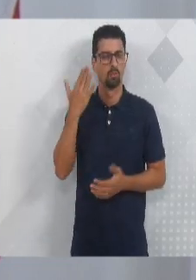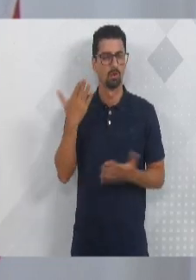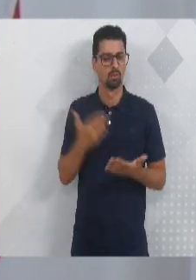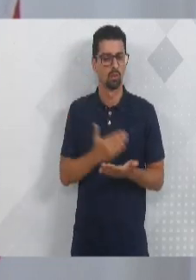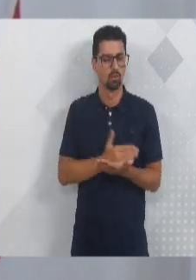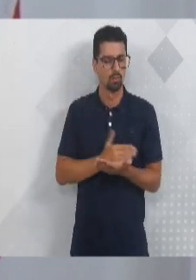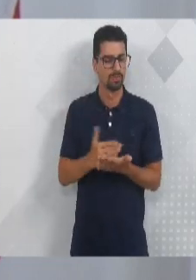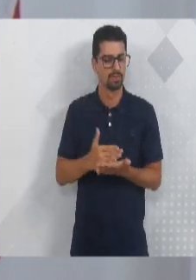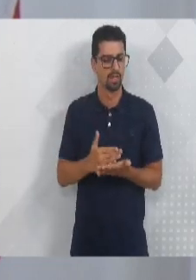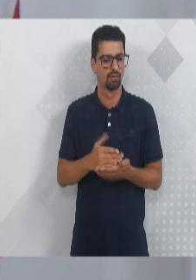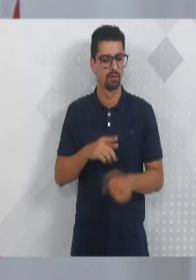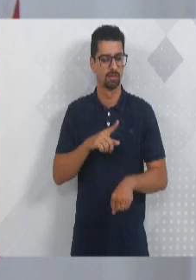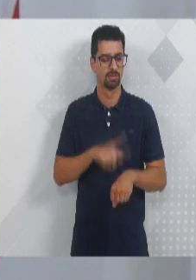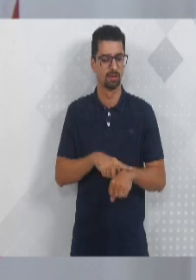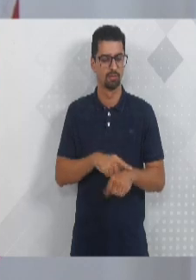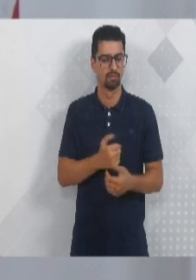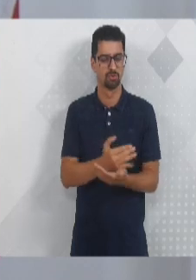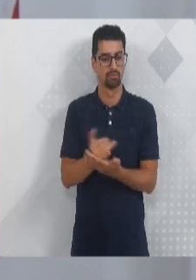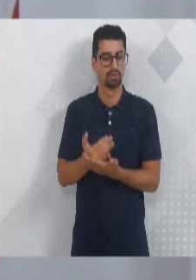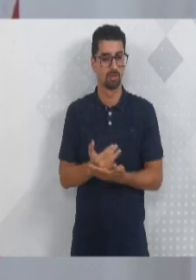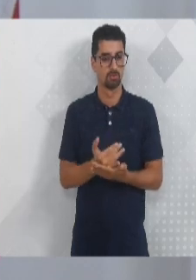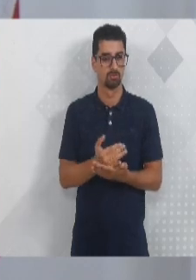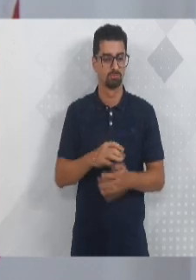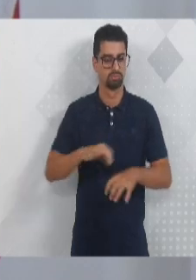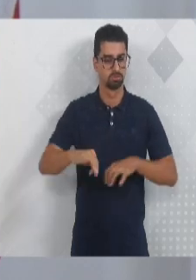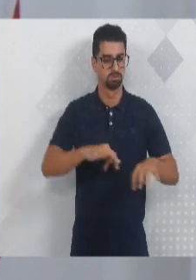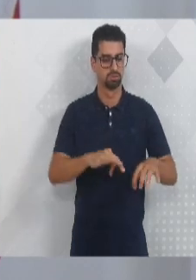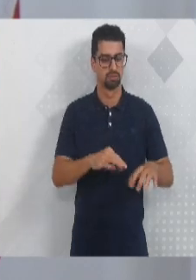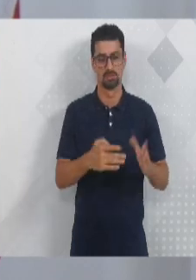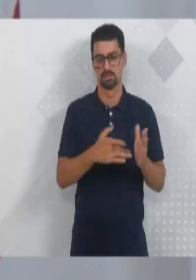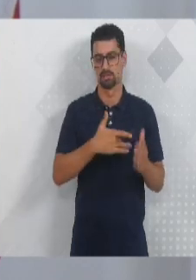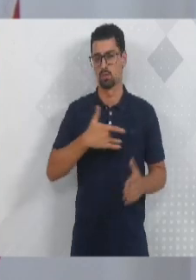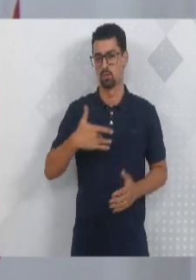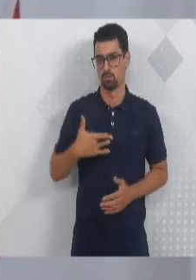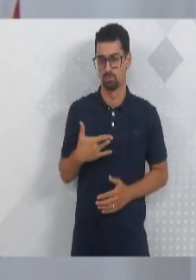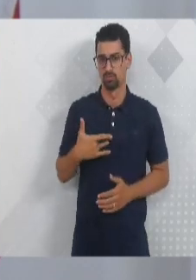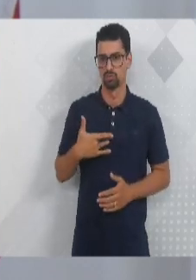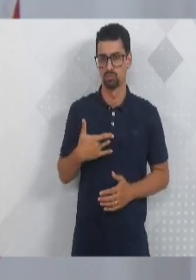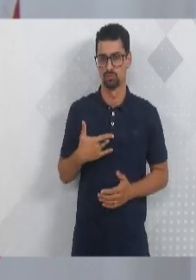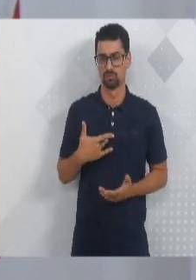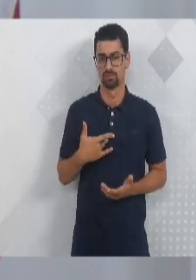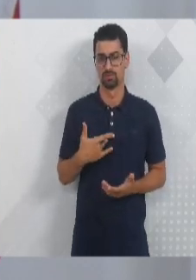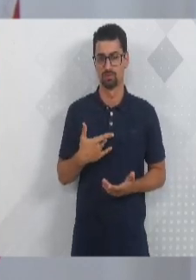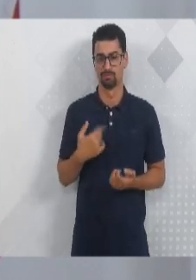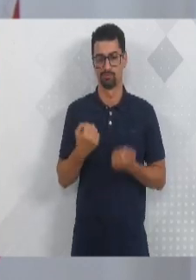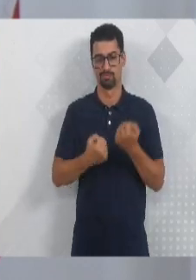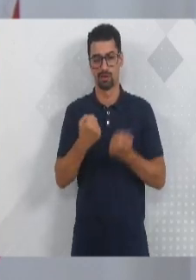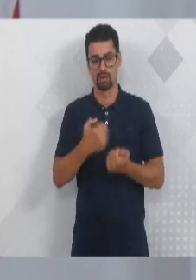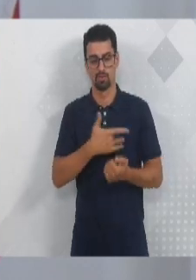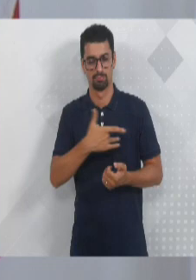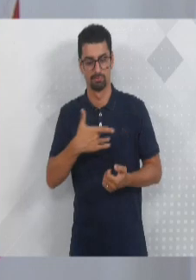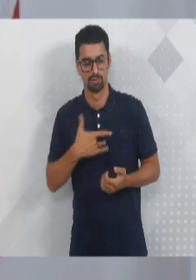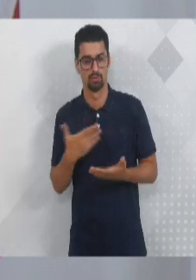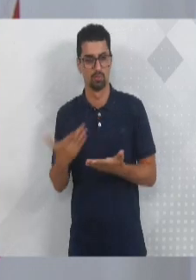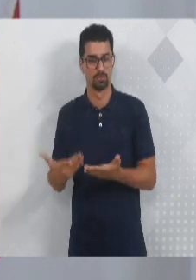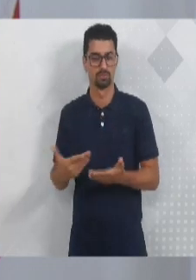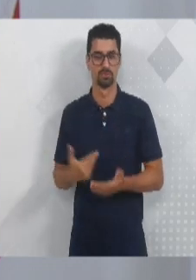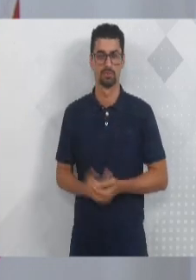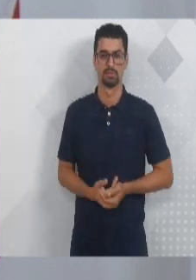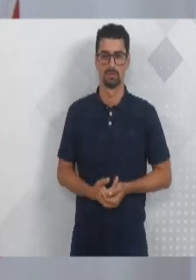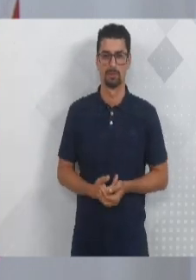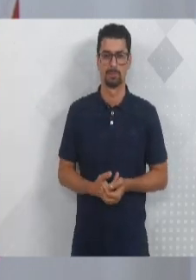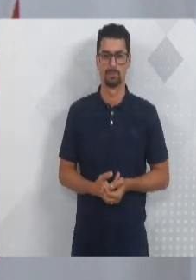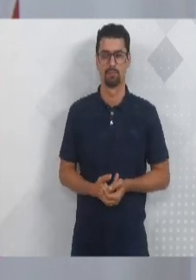essa situação da descentralização da saúde das ambulâncias que é a saúde né mas